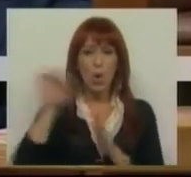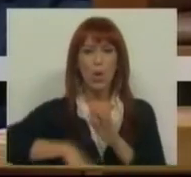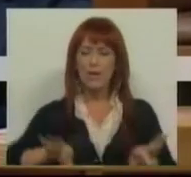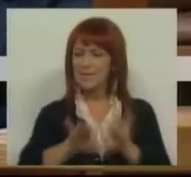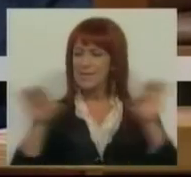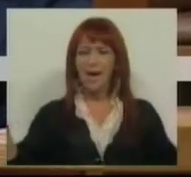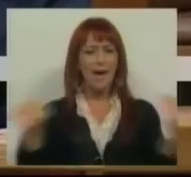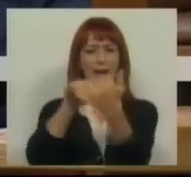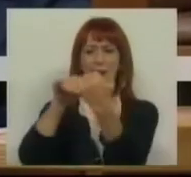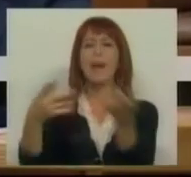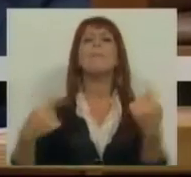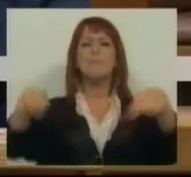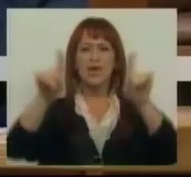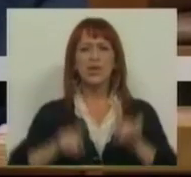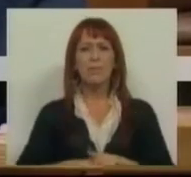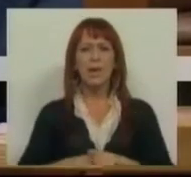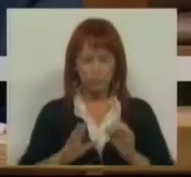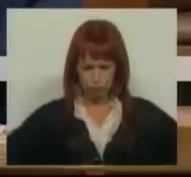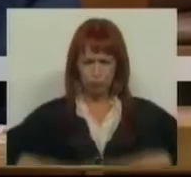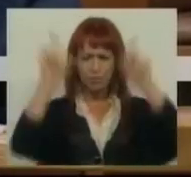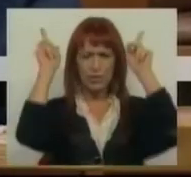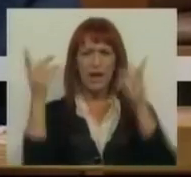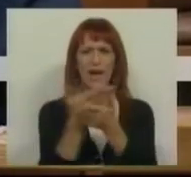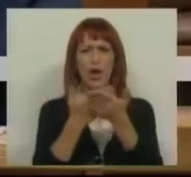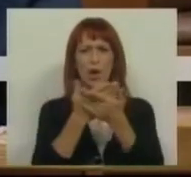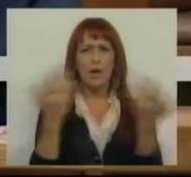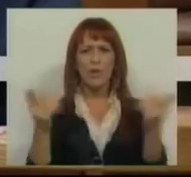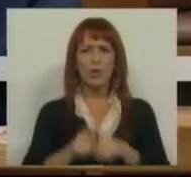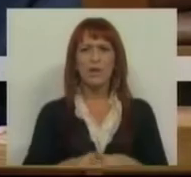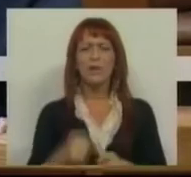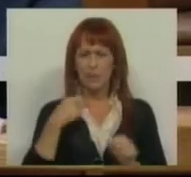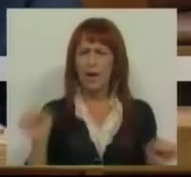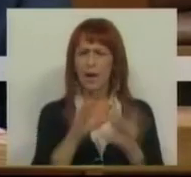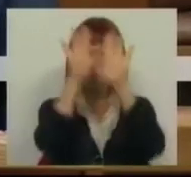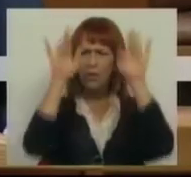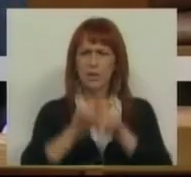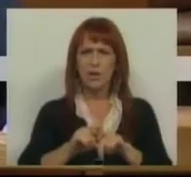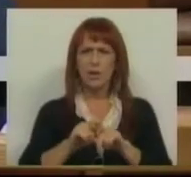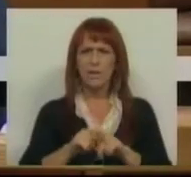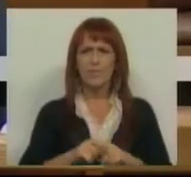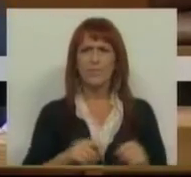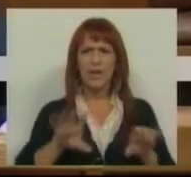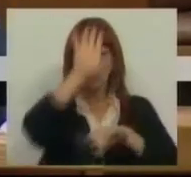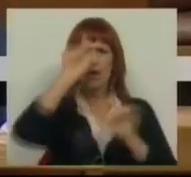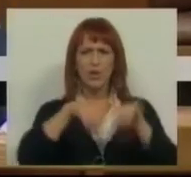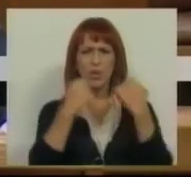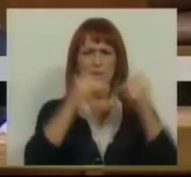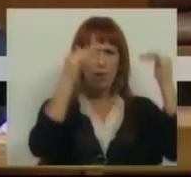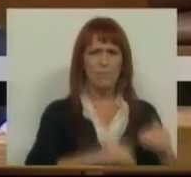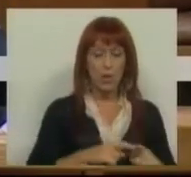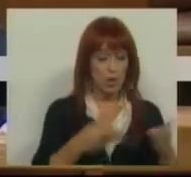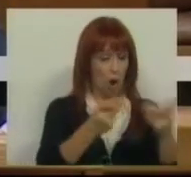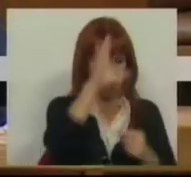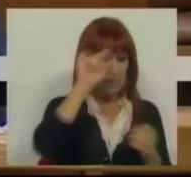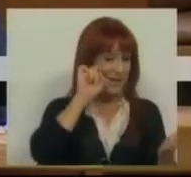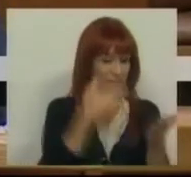de igualdade, mas também de desenvolvimento económico. Sejamos claros, menos Estado Social, como se defende neste Orçamento